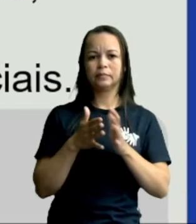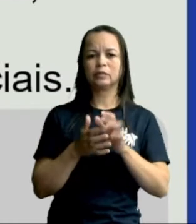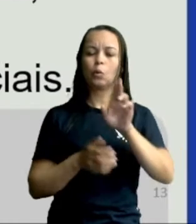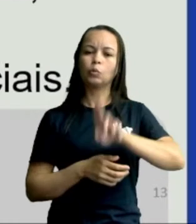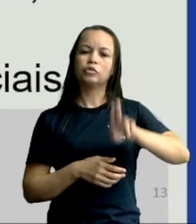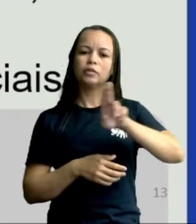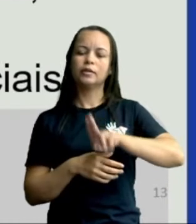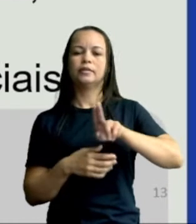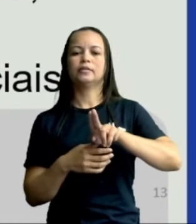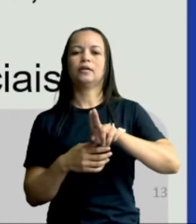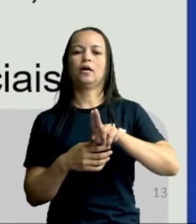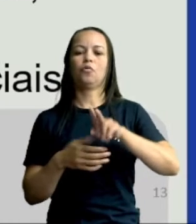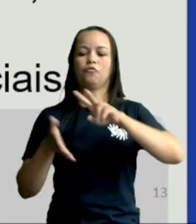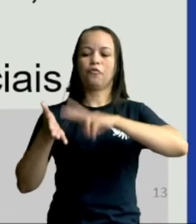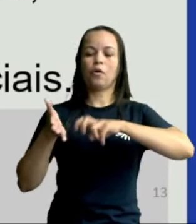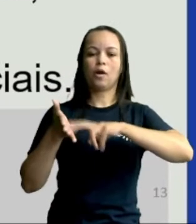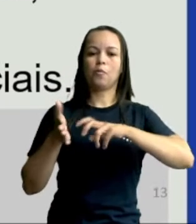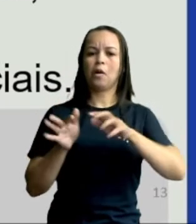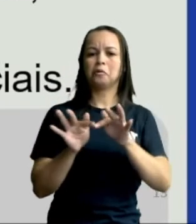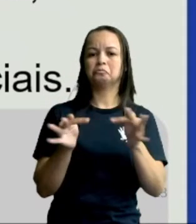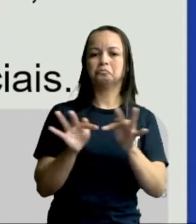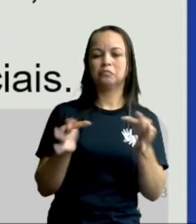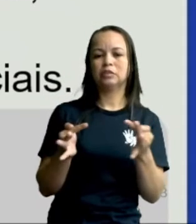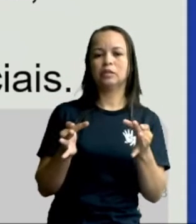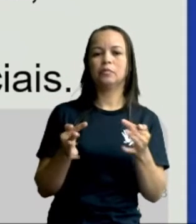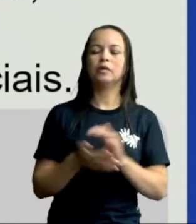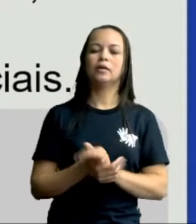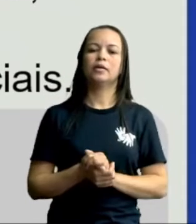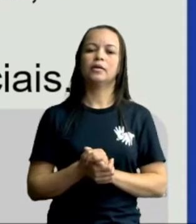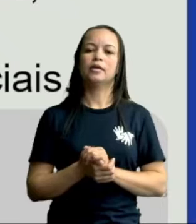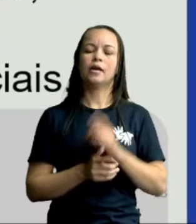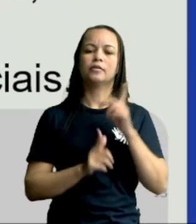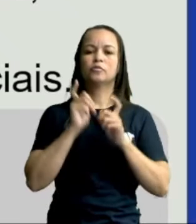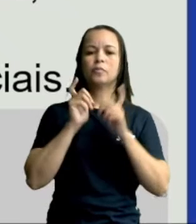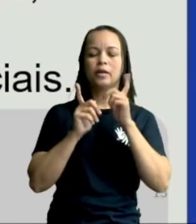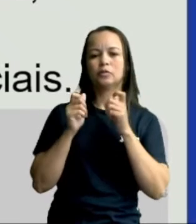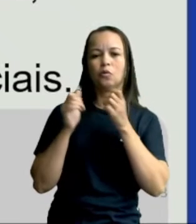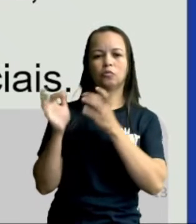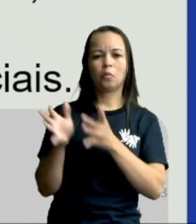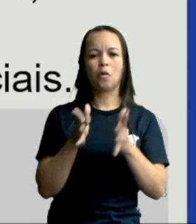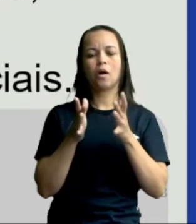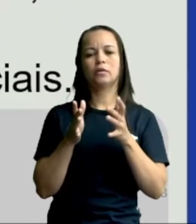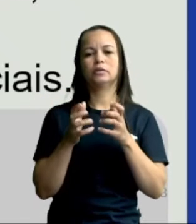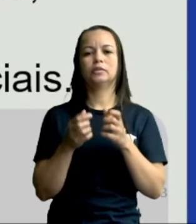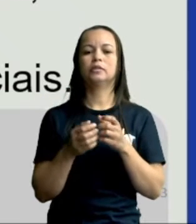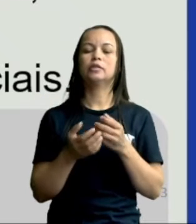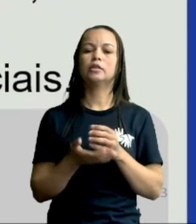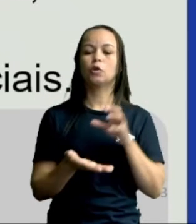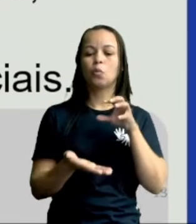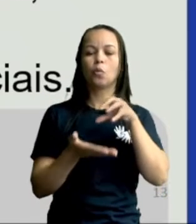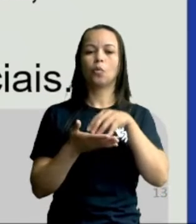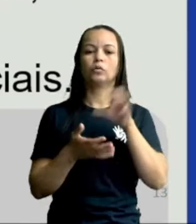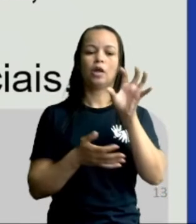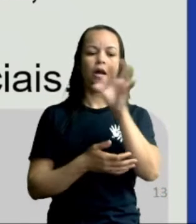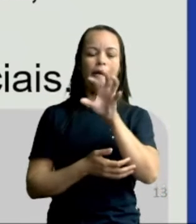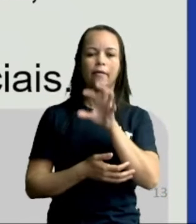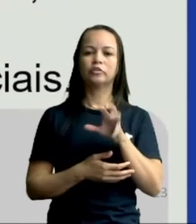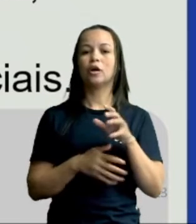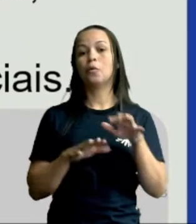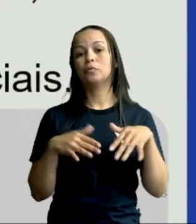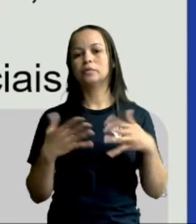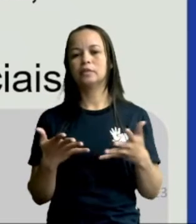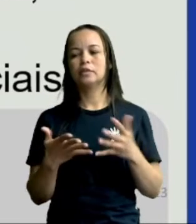vocabulário simples e expressões populares e coloquialismos, tá bom? Ou seja, é um